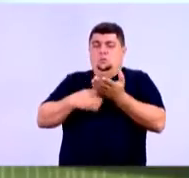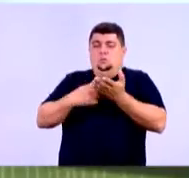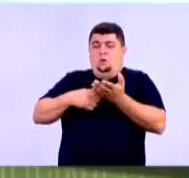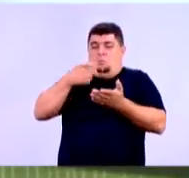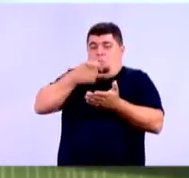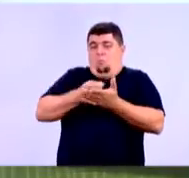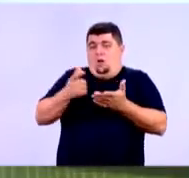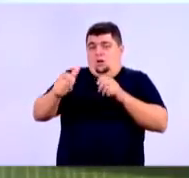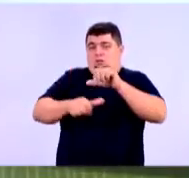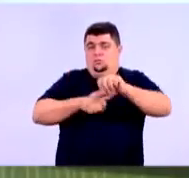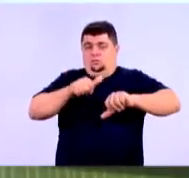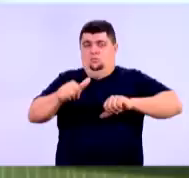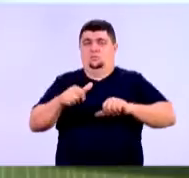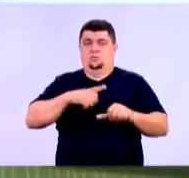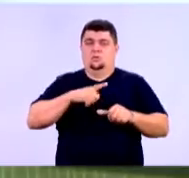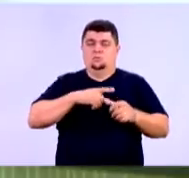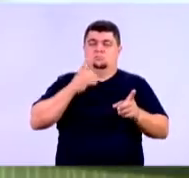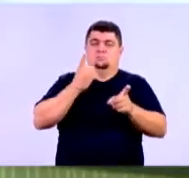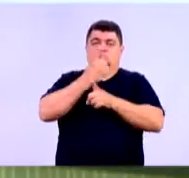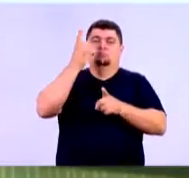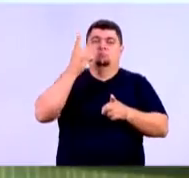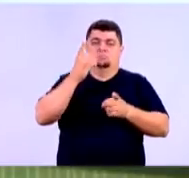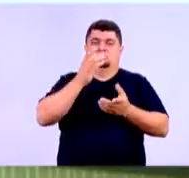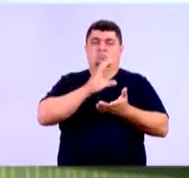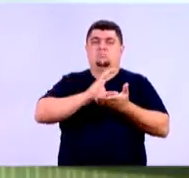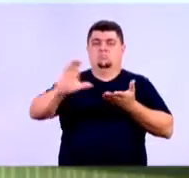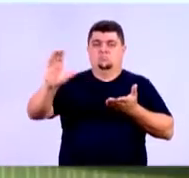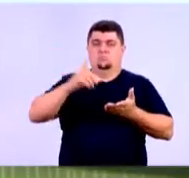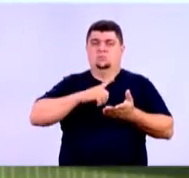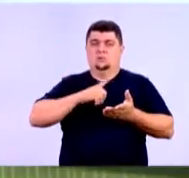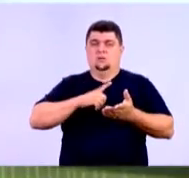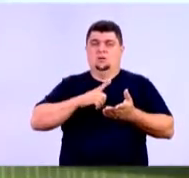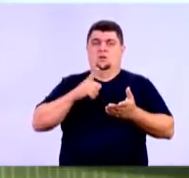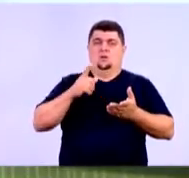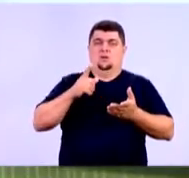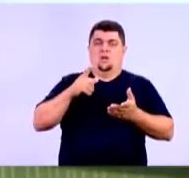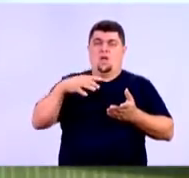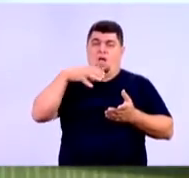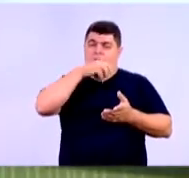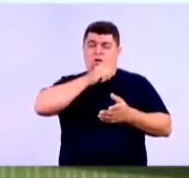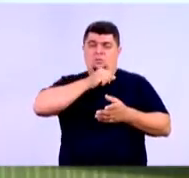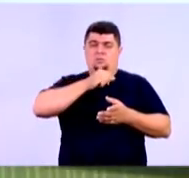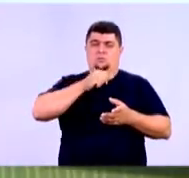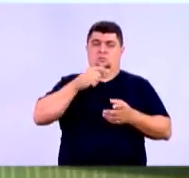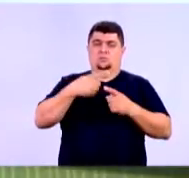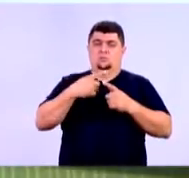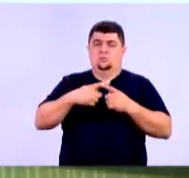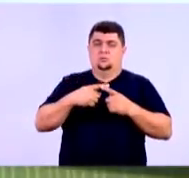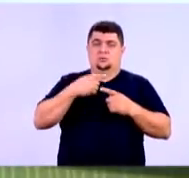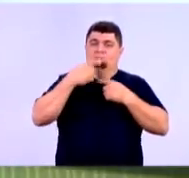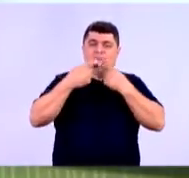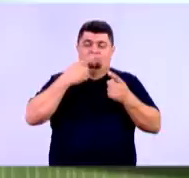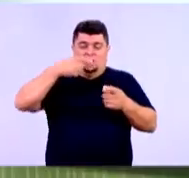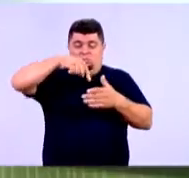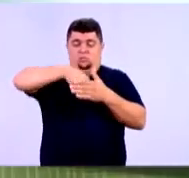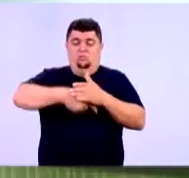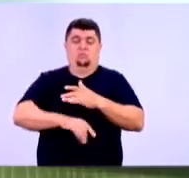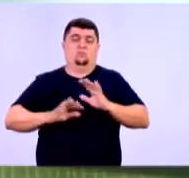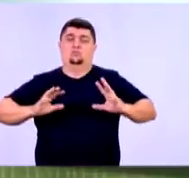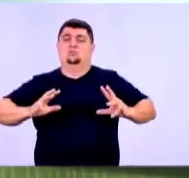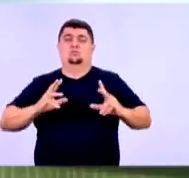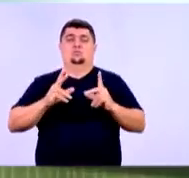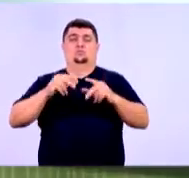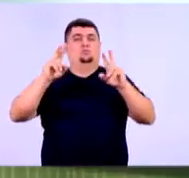vocês vão encontrar no caderno da disciplina. Nós vamos trazer uma abordagem mais superficial aqui, porque infelizmente a gente não consegue aprofundar em todos